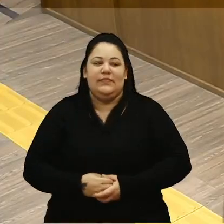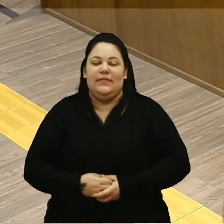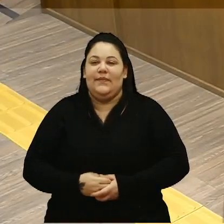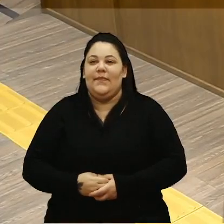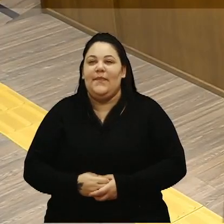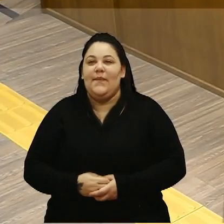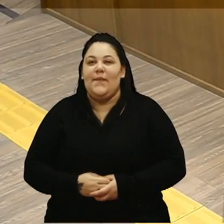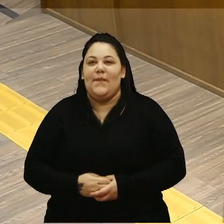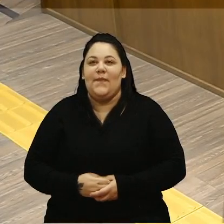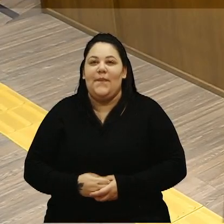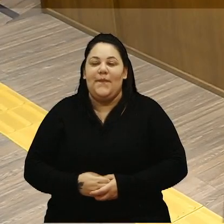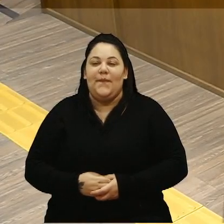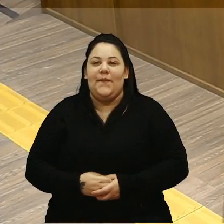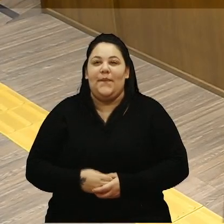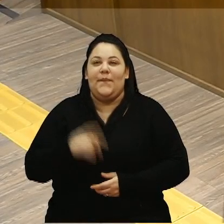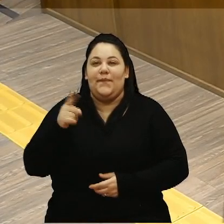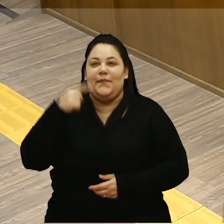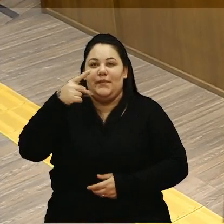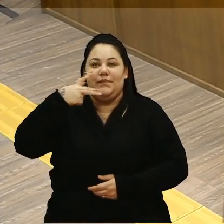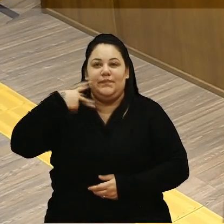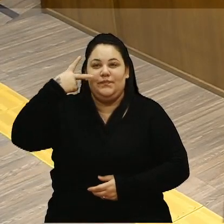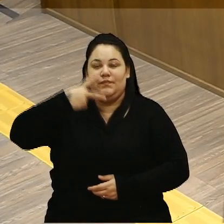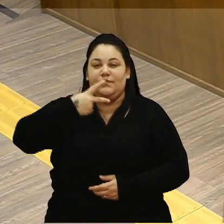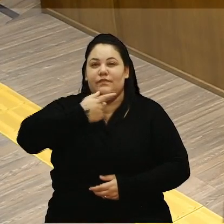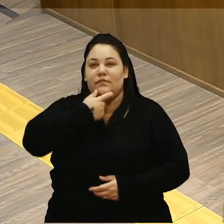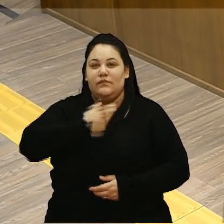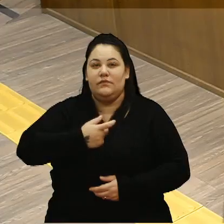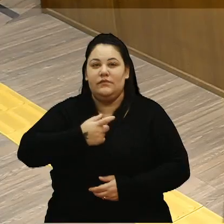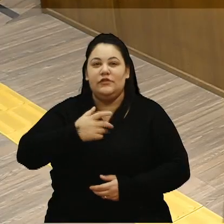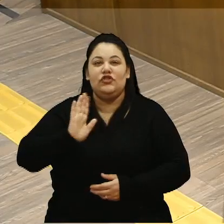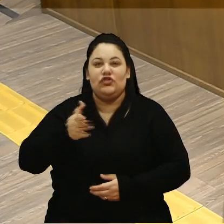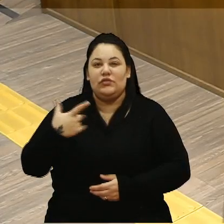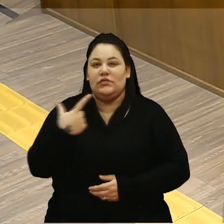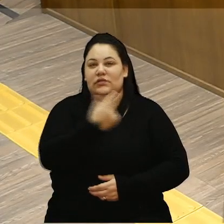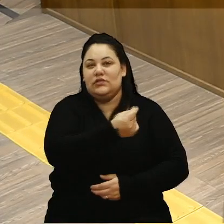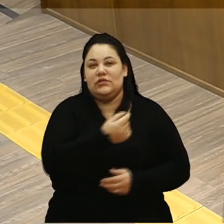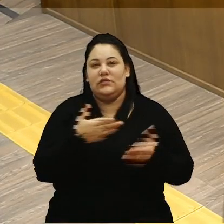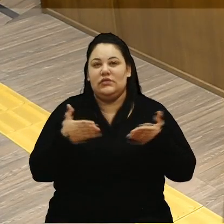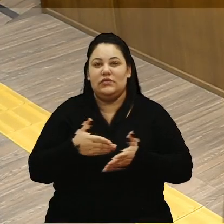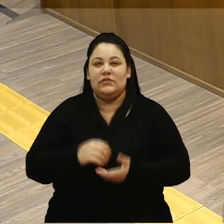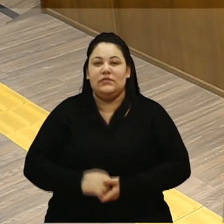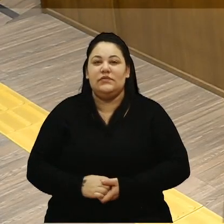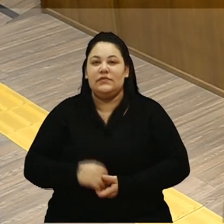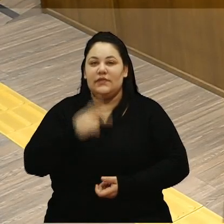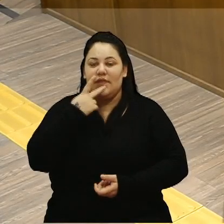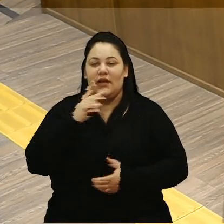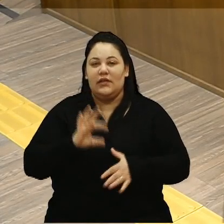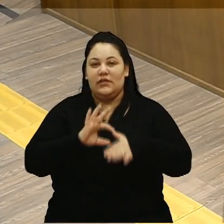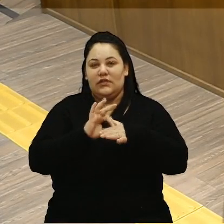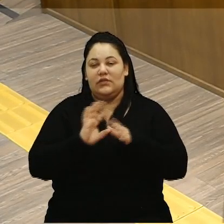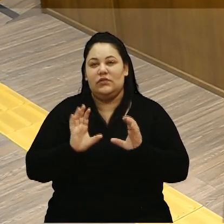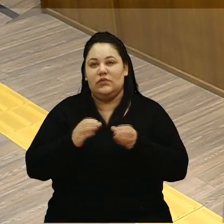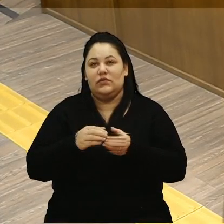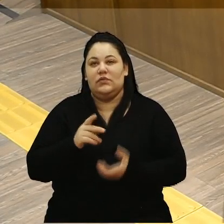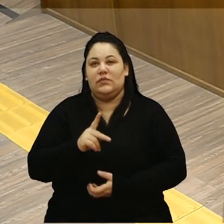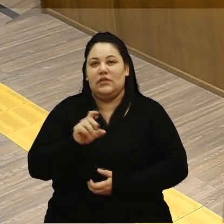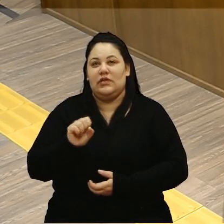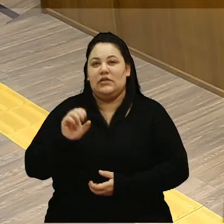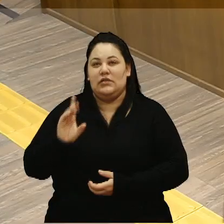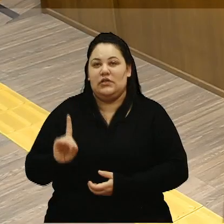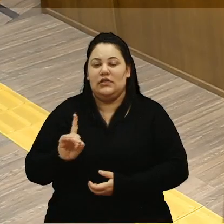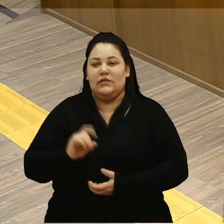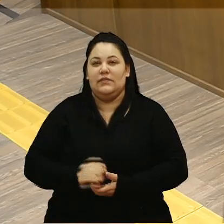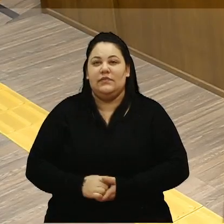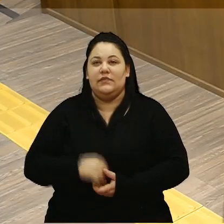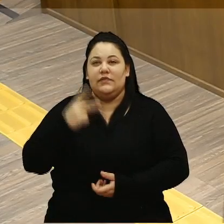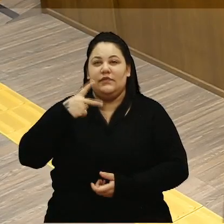Rodrigues. Próximo vereador inscrito, Tenente Cristiano Becker, está em representação. Em declaração de líder, a bancada do PSB, com a